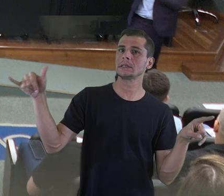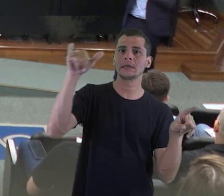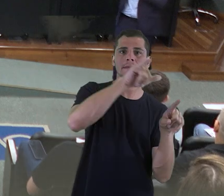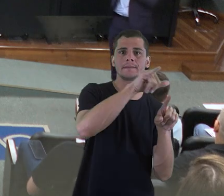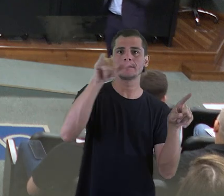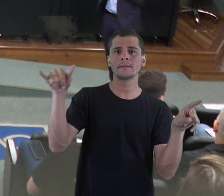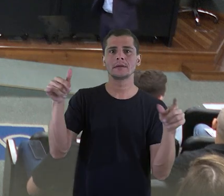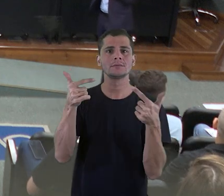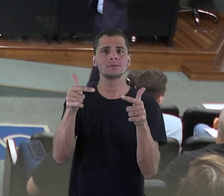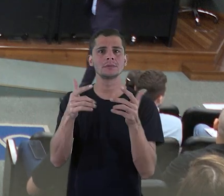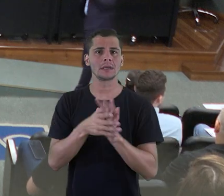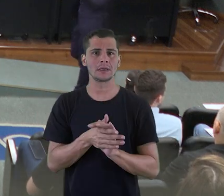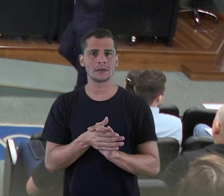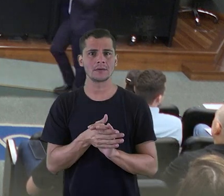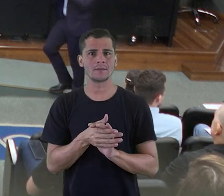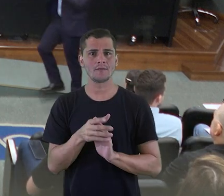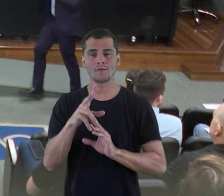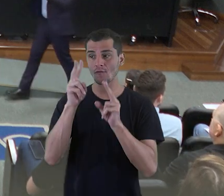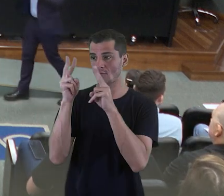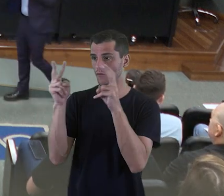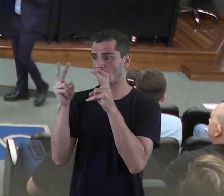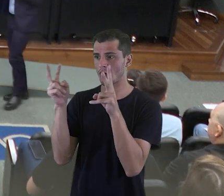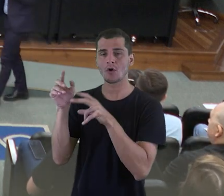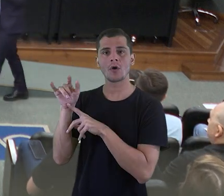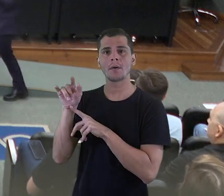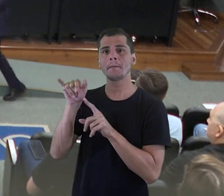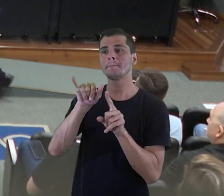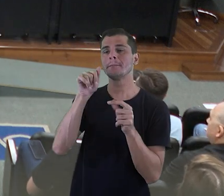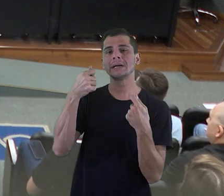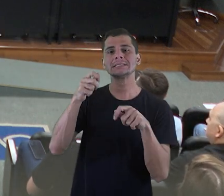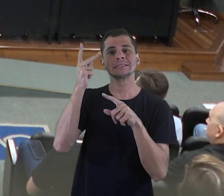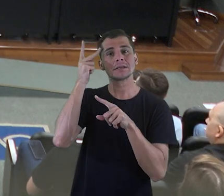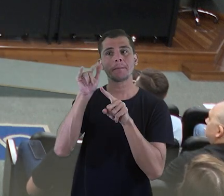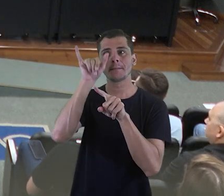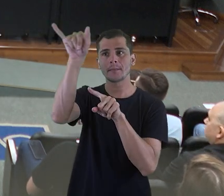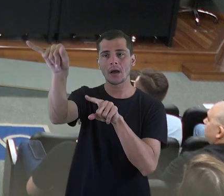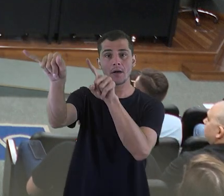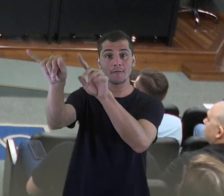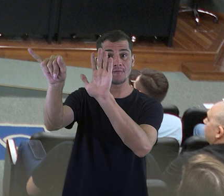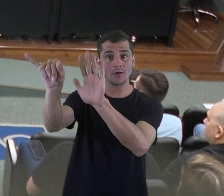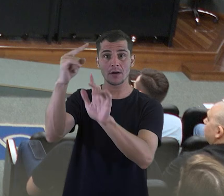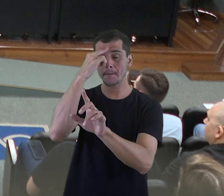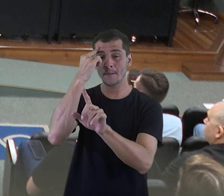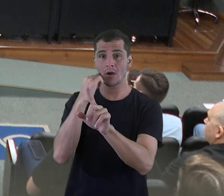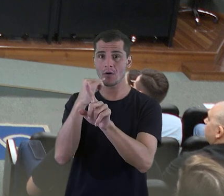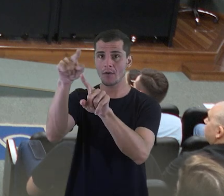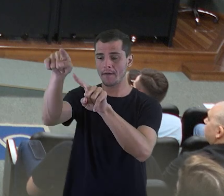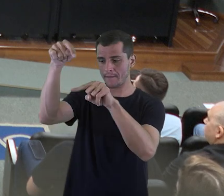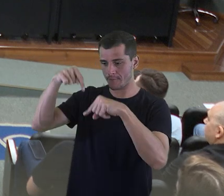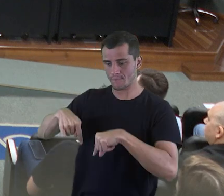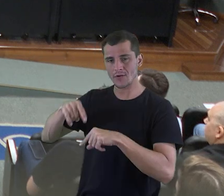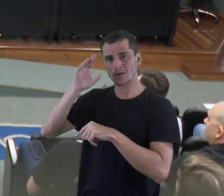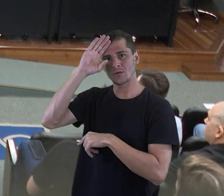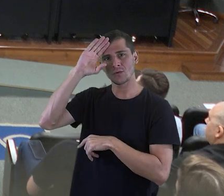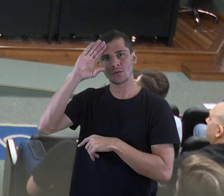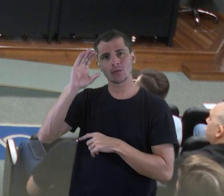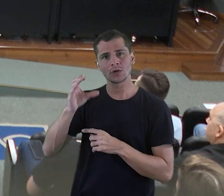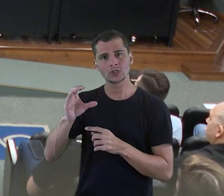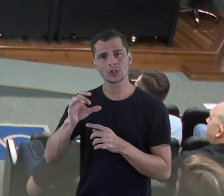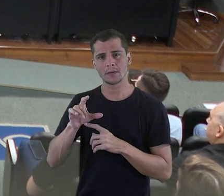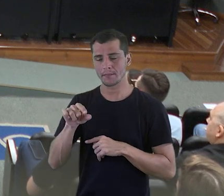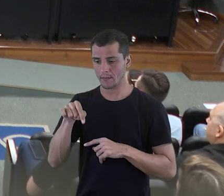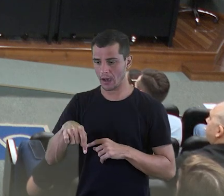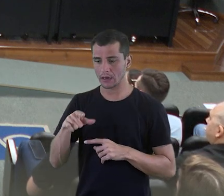Então eu vou sair daqui duas da tarde e vou chegar em Curitiba nove da noite. Oito e pouco. Mas eu vou chegar em Curitiba de noite.